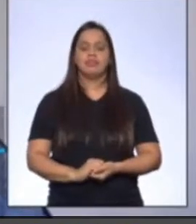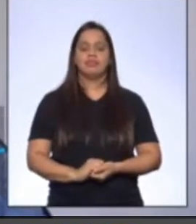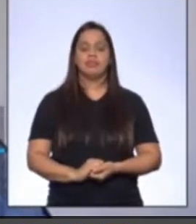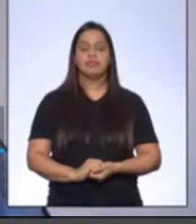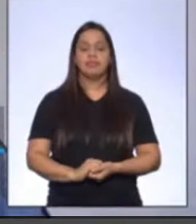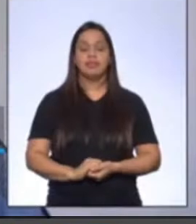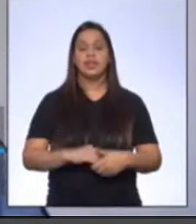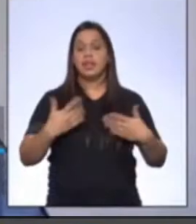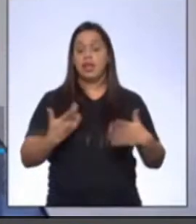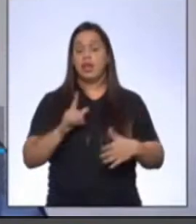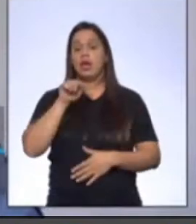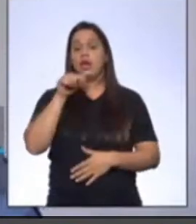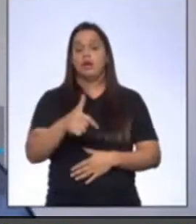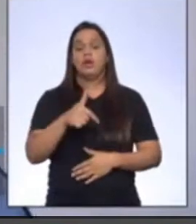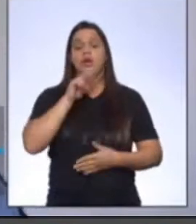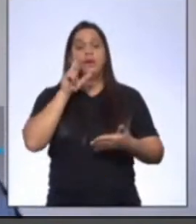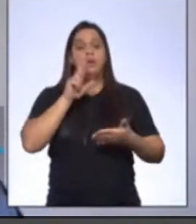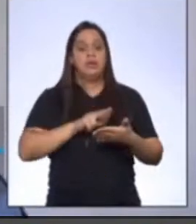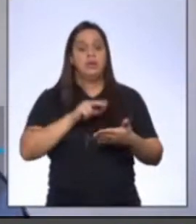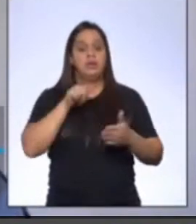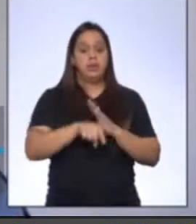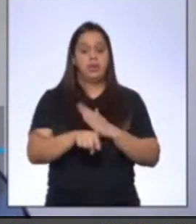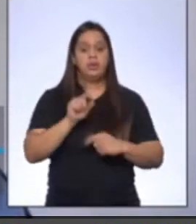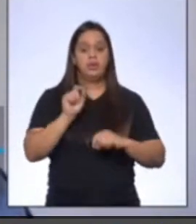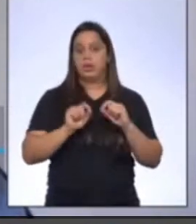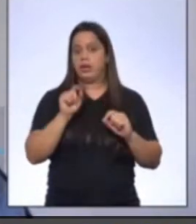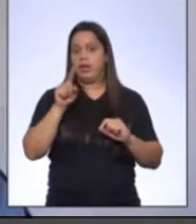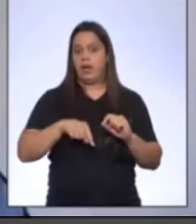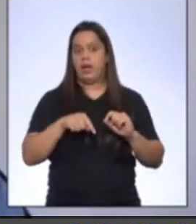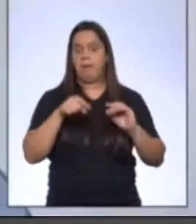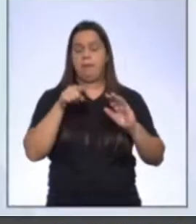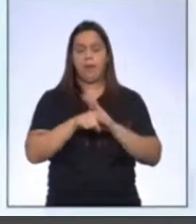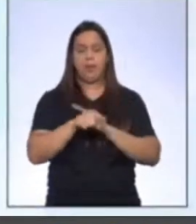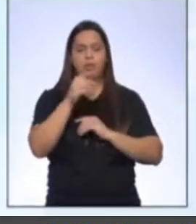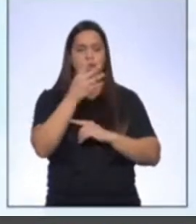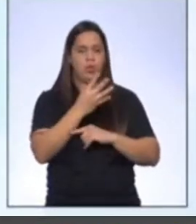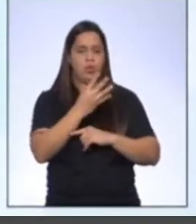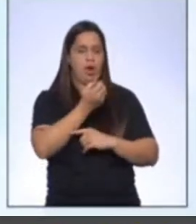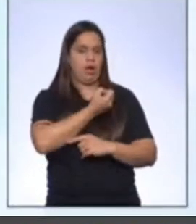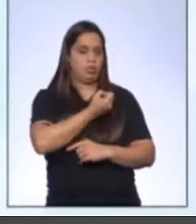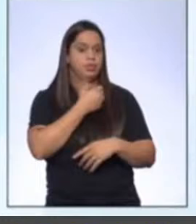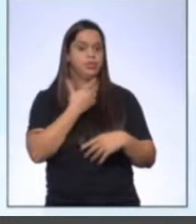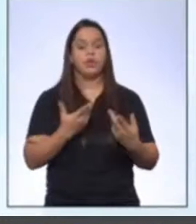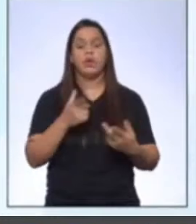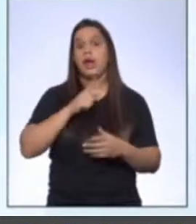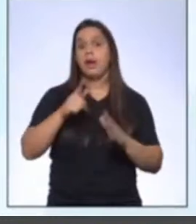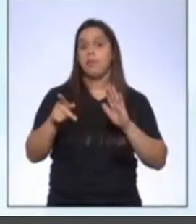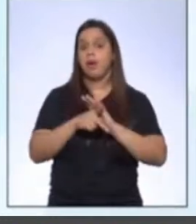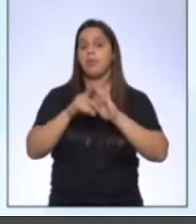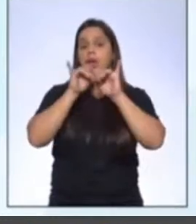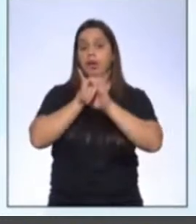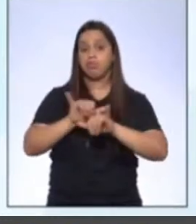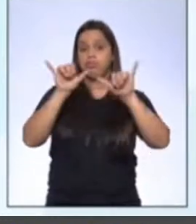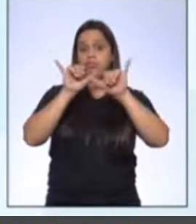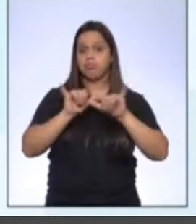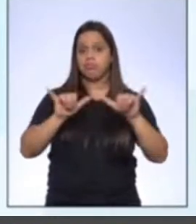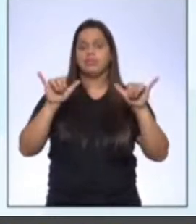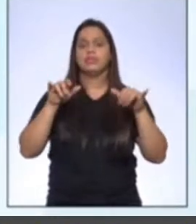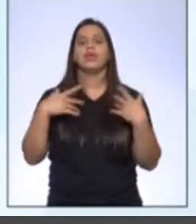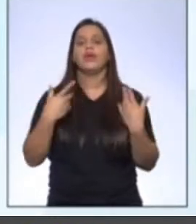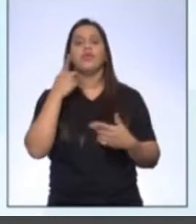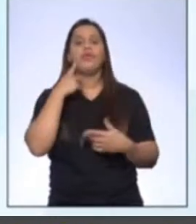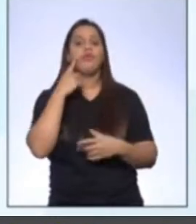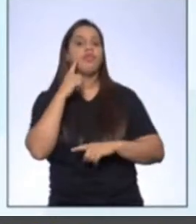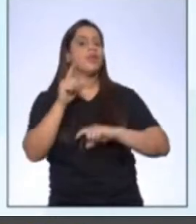A próxima questão, a questão 4, vai ser uma propaganda. Olha só,